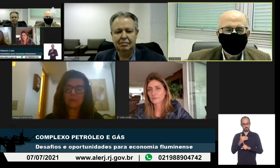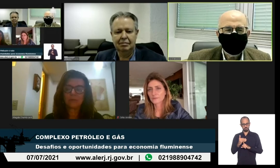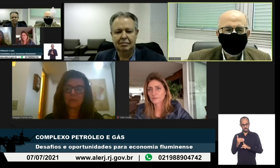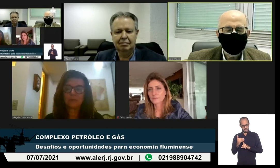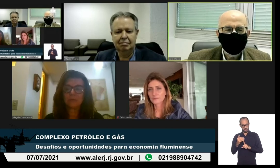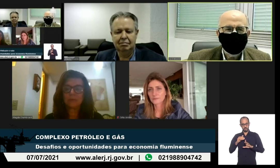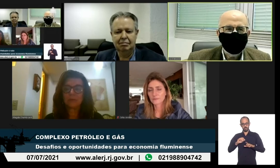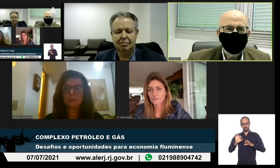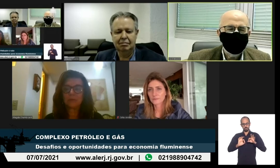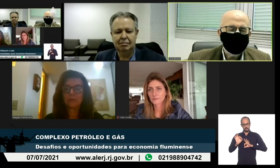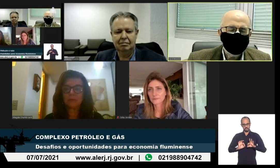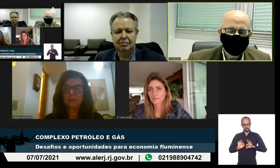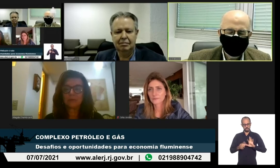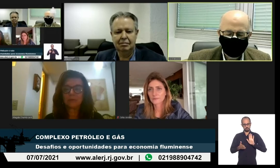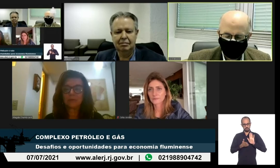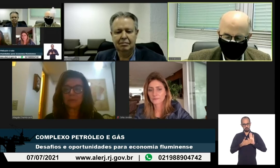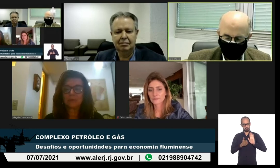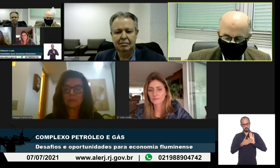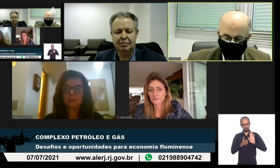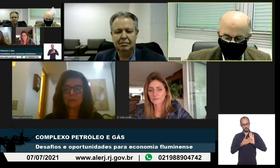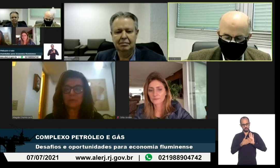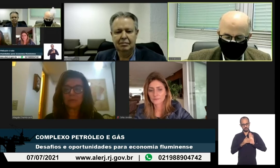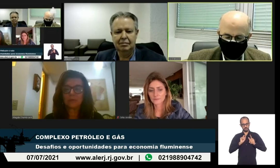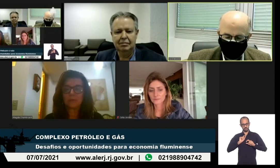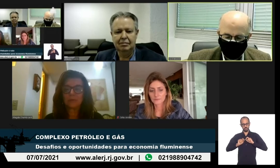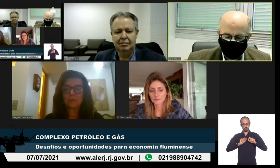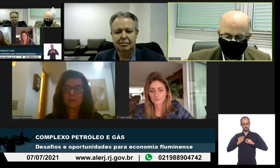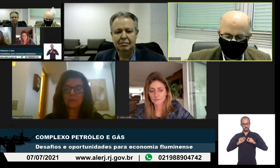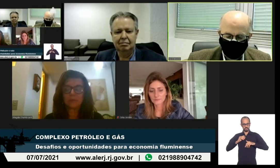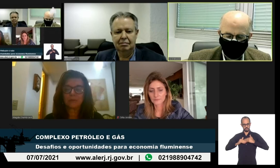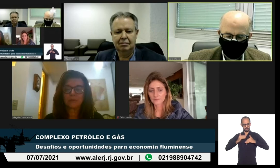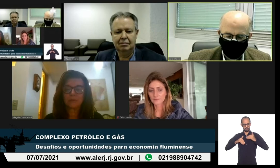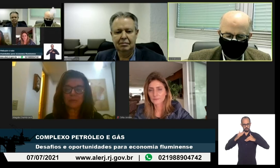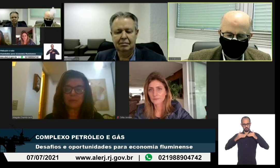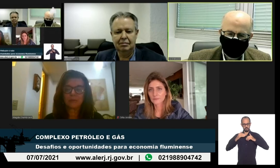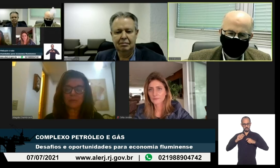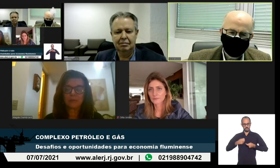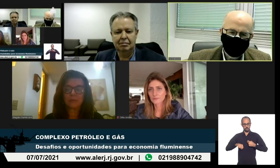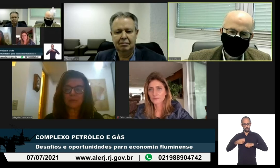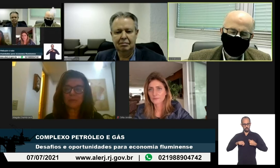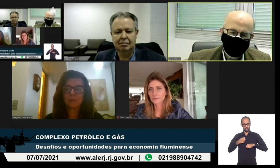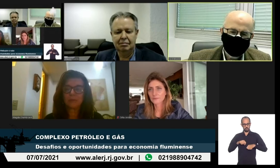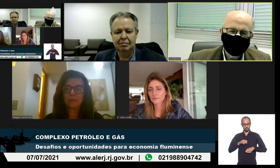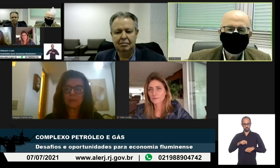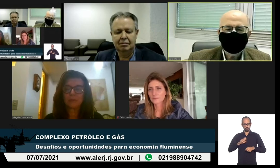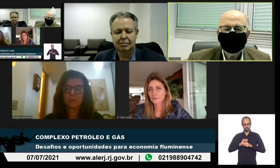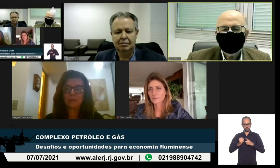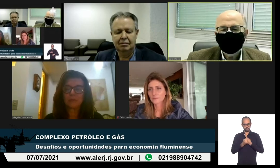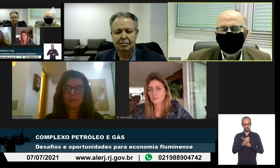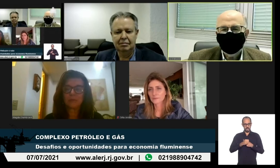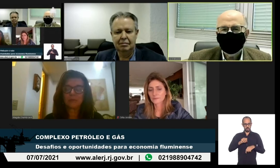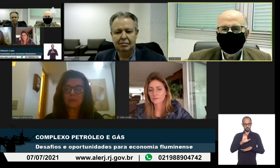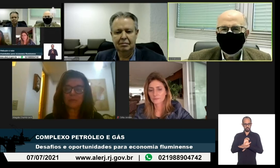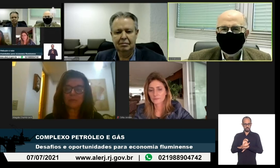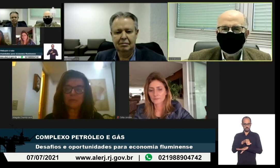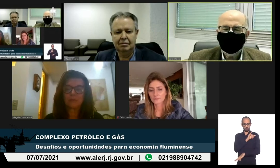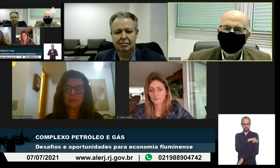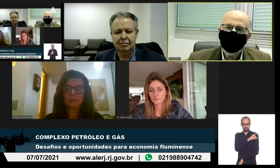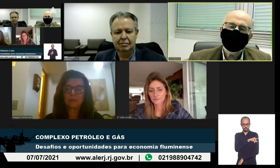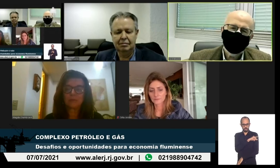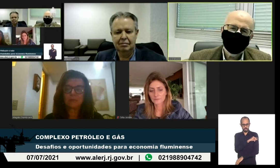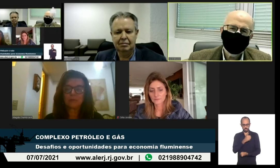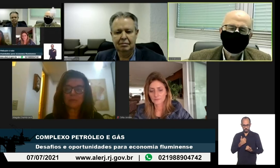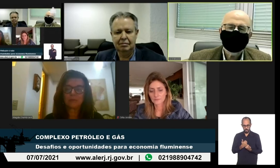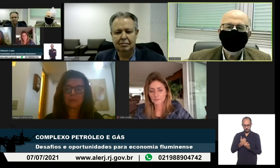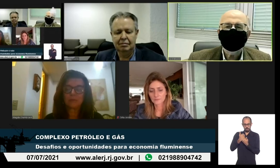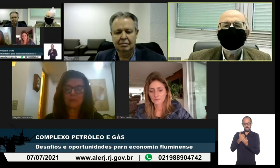num projeto, numa proposta de desenvolvimento econômico e social do Estado, respaldado